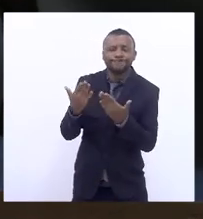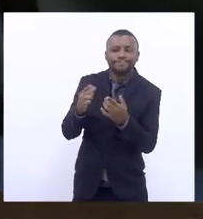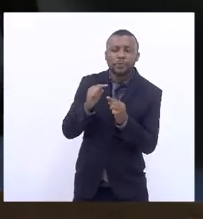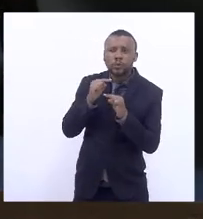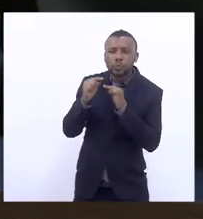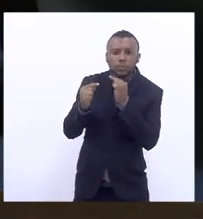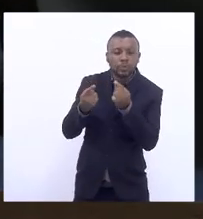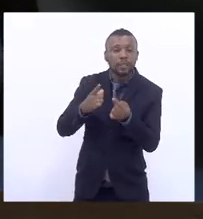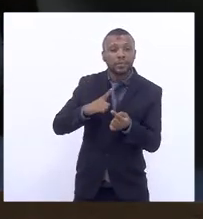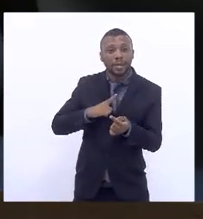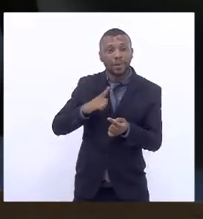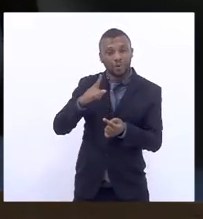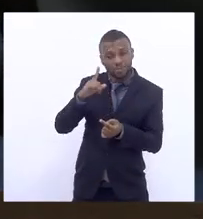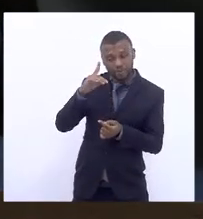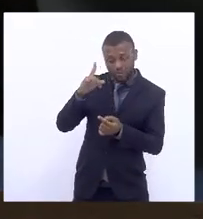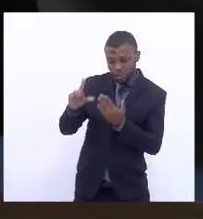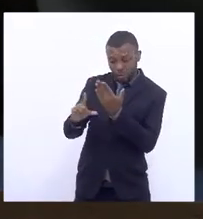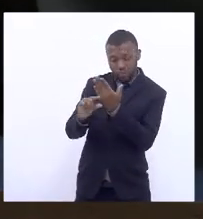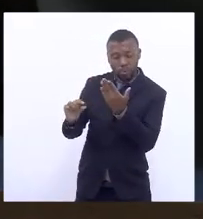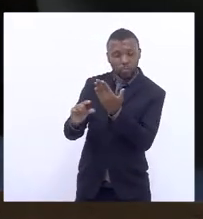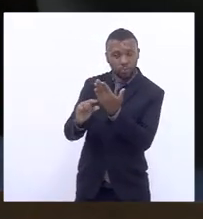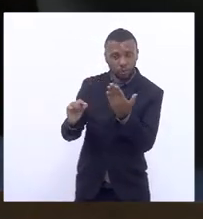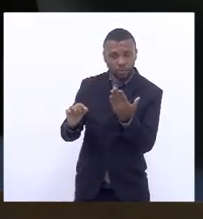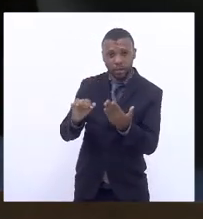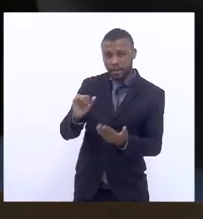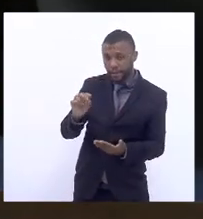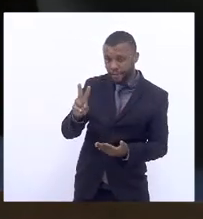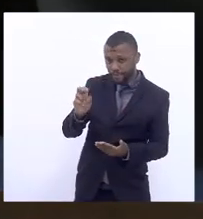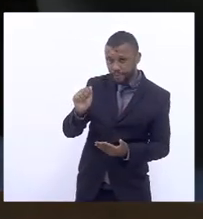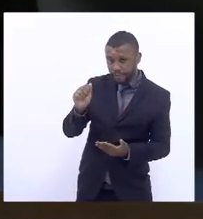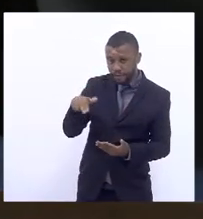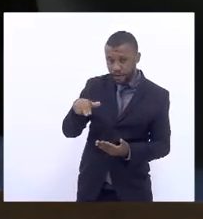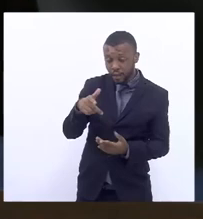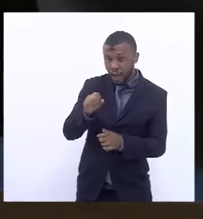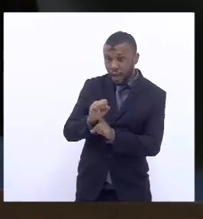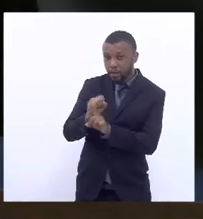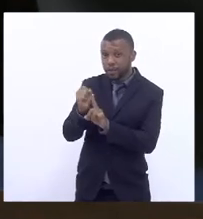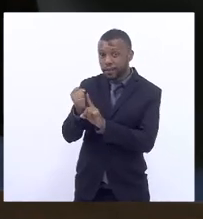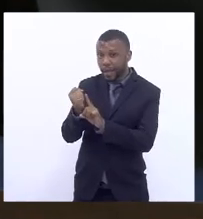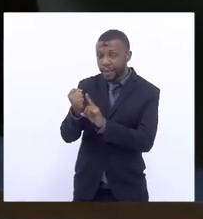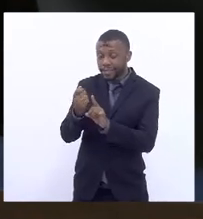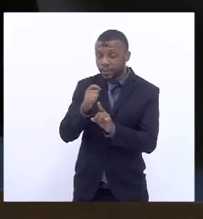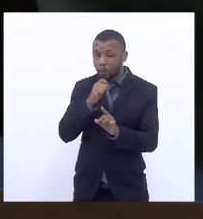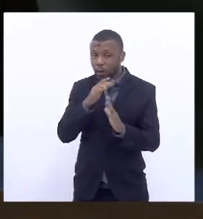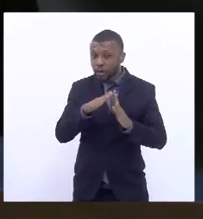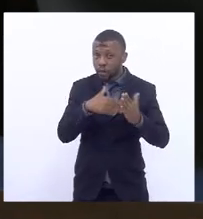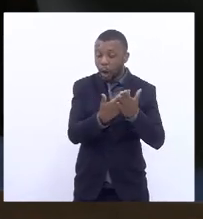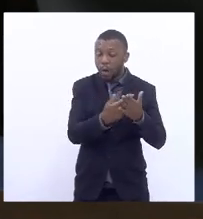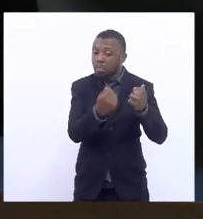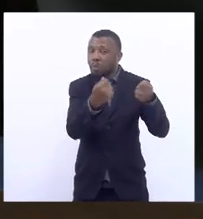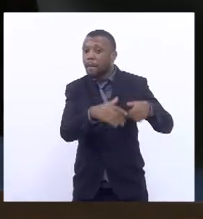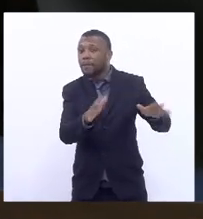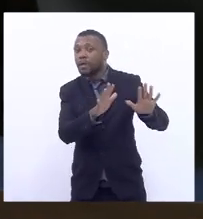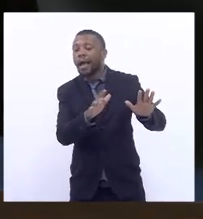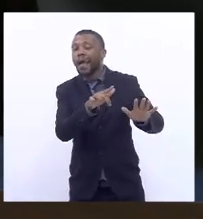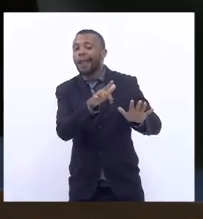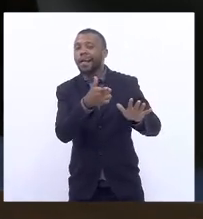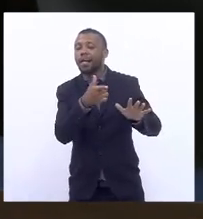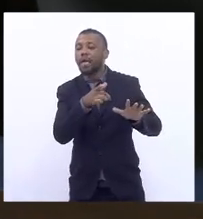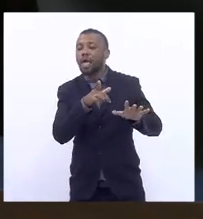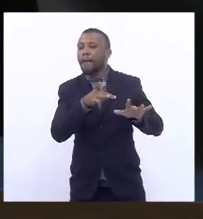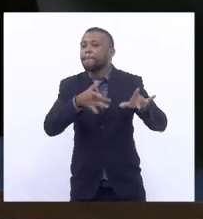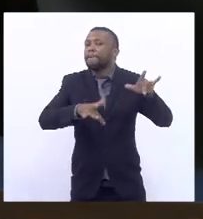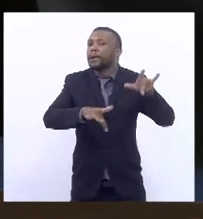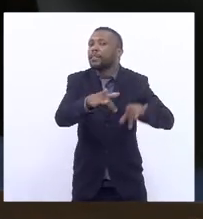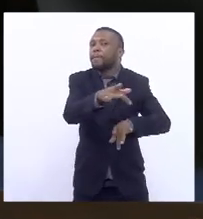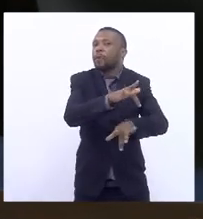foi um grande educador, disse: sociedade sem escolas, não precisamos mais delas. Elas castram as pessoas.